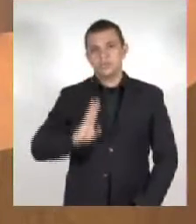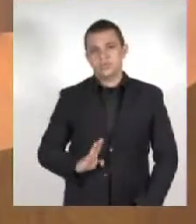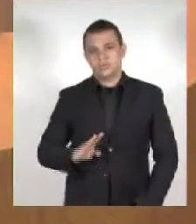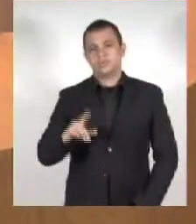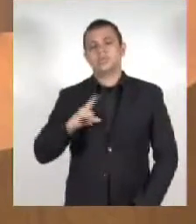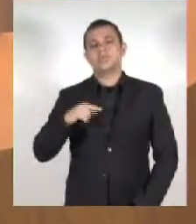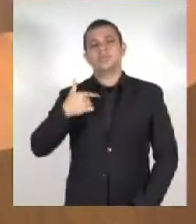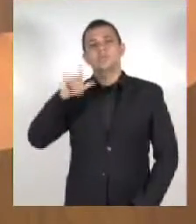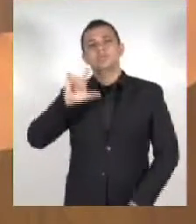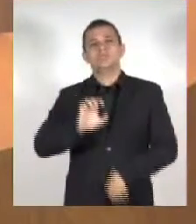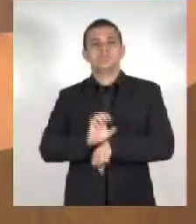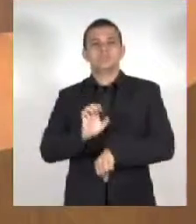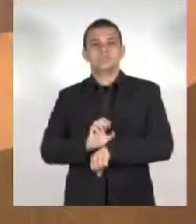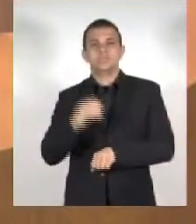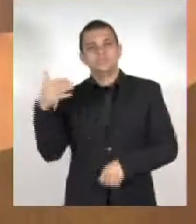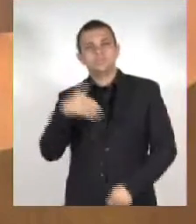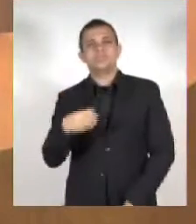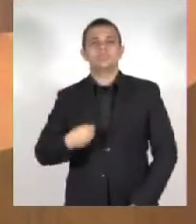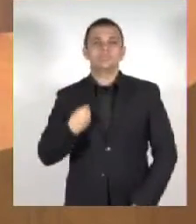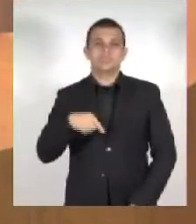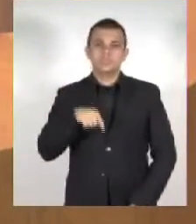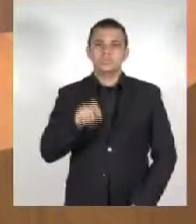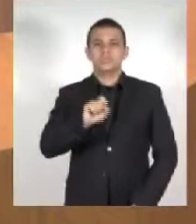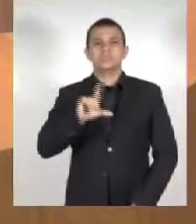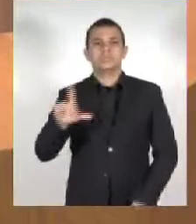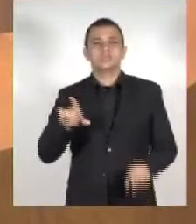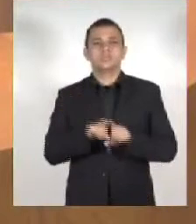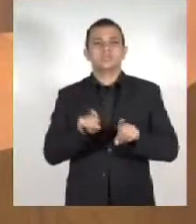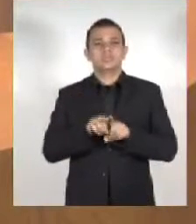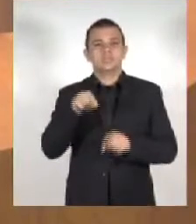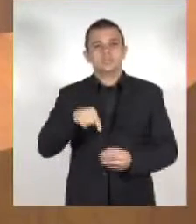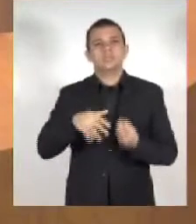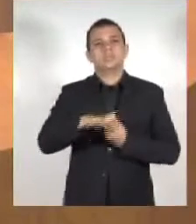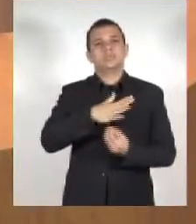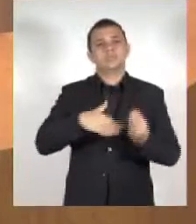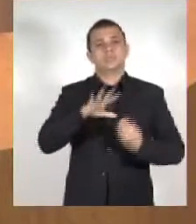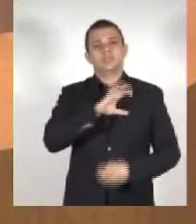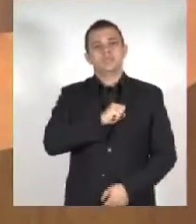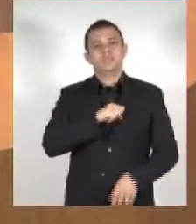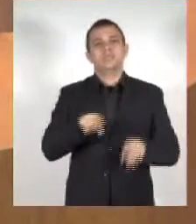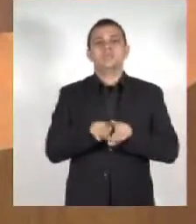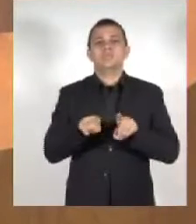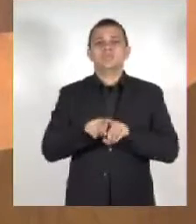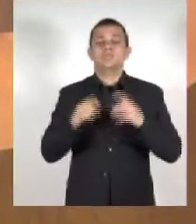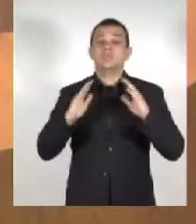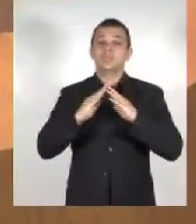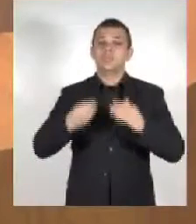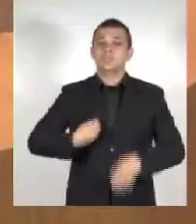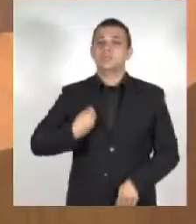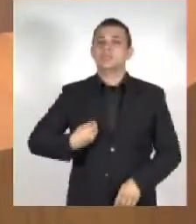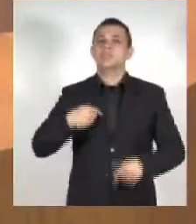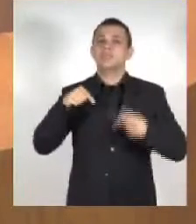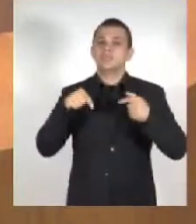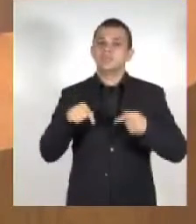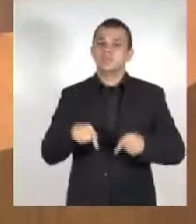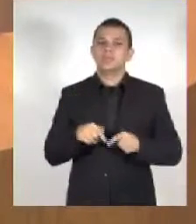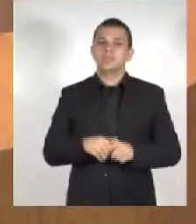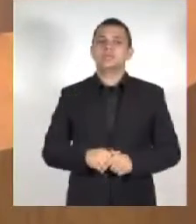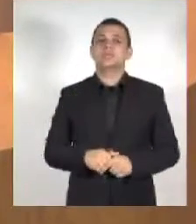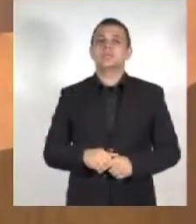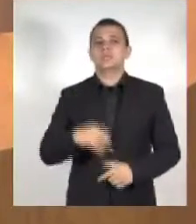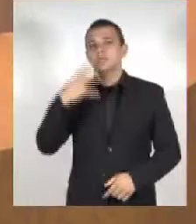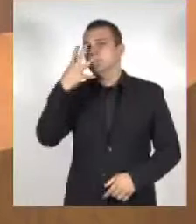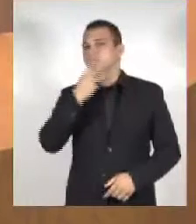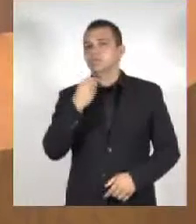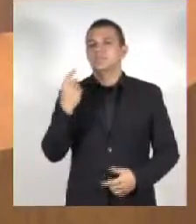outros estados que moram em São Luís, que moram na Ilha do Amor, que moram na nossa querida e belíssima